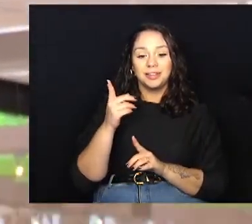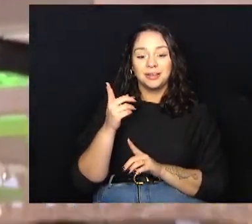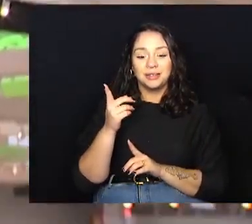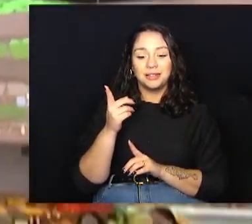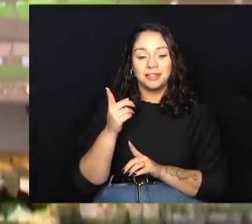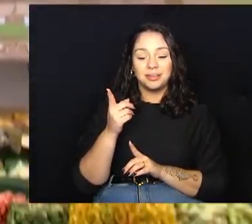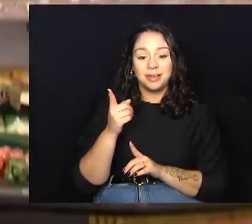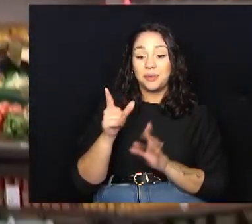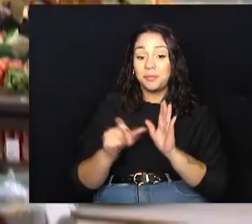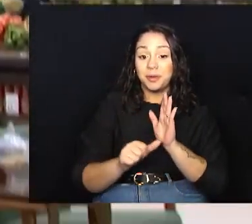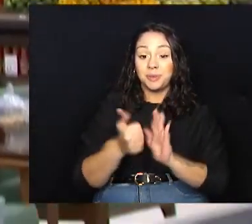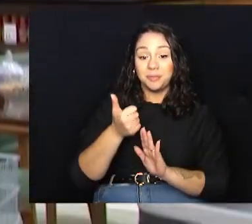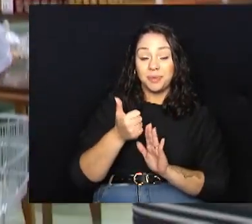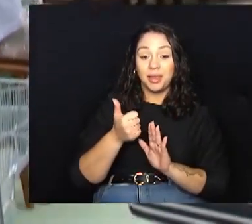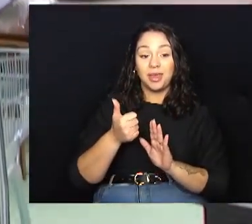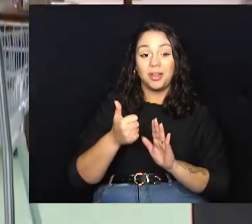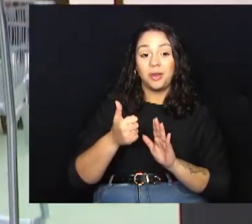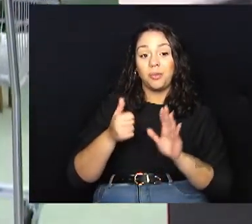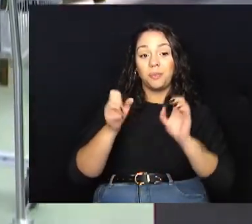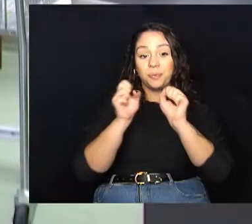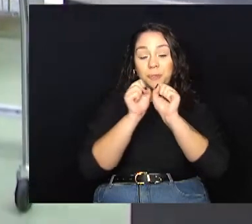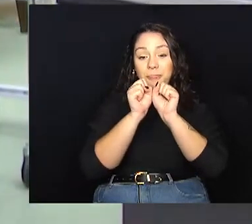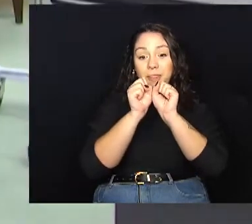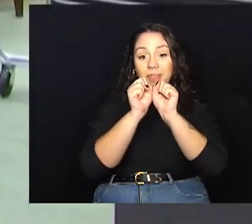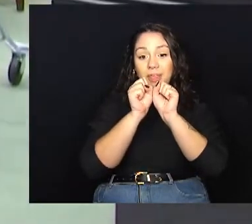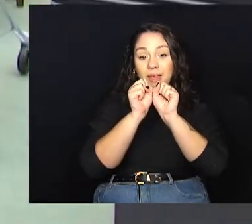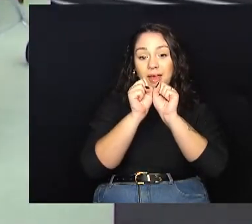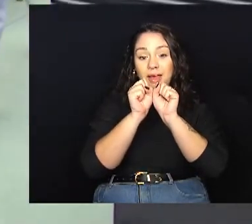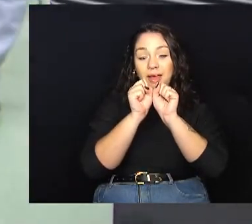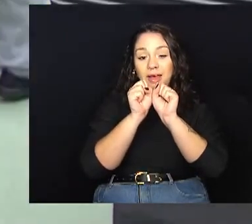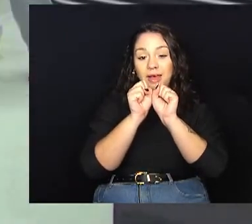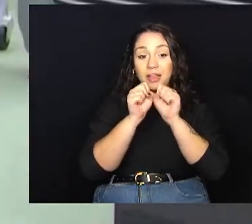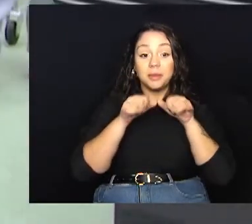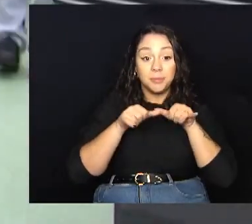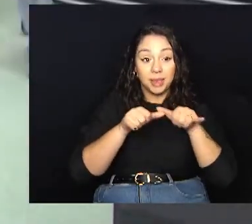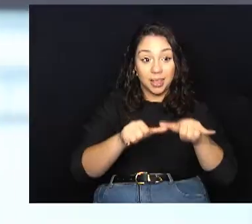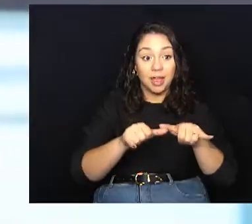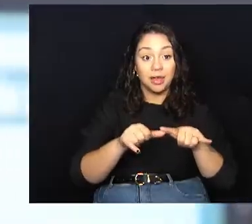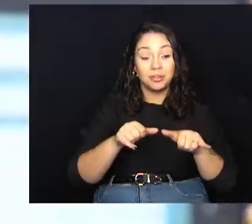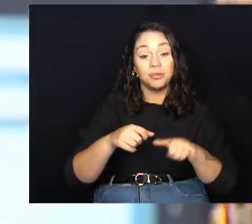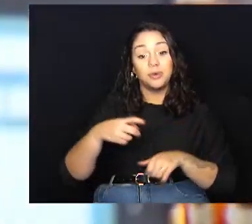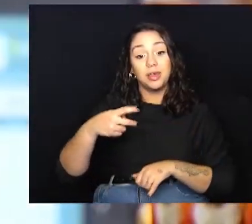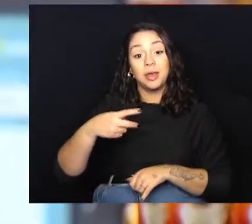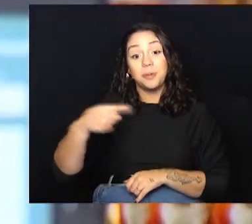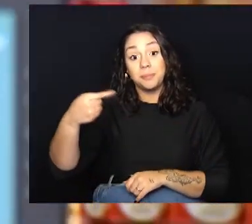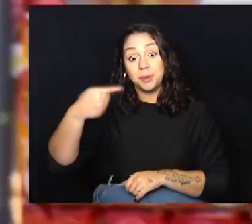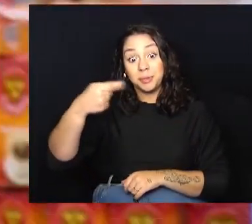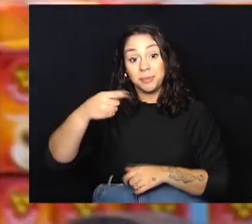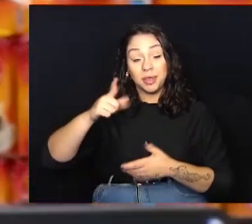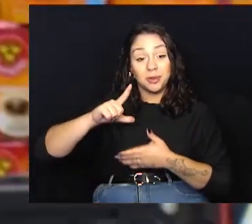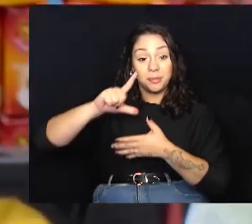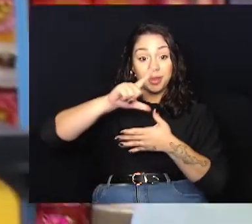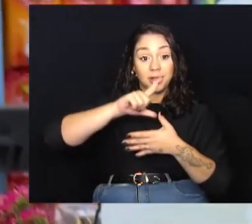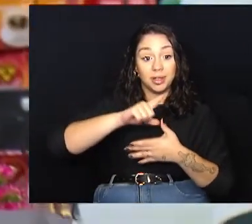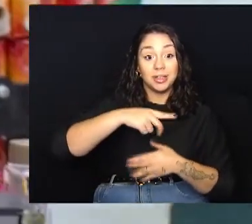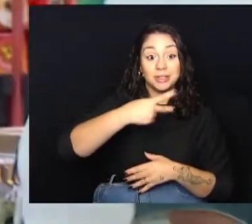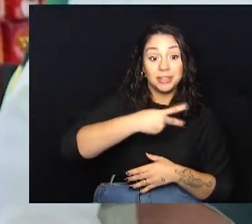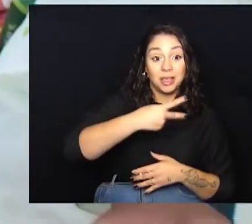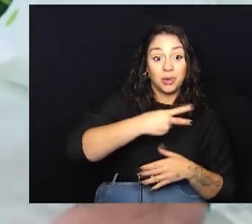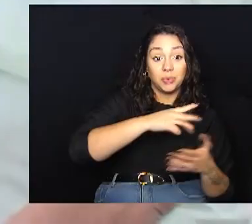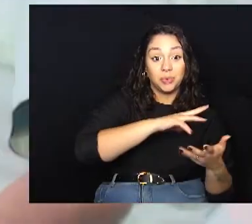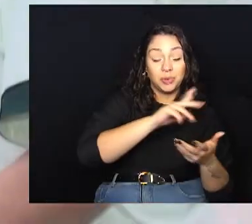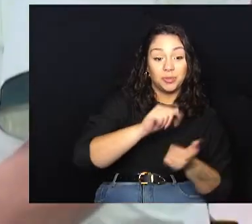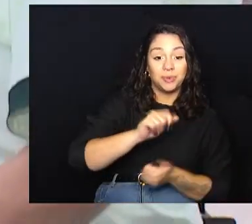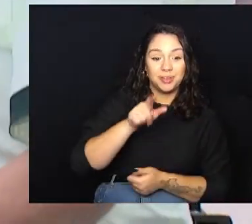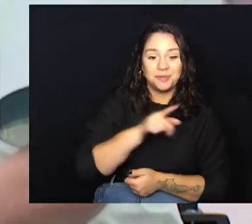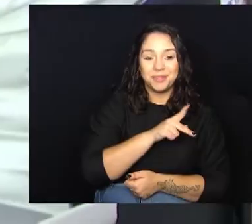em loja de supermercados na América Latina e o segundo do mundo segundo presidente da rede de um